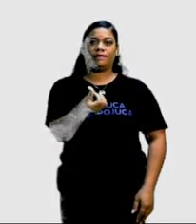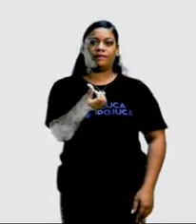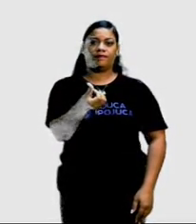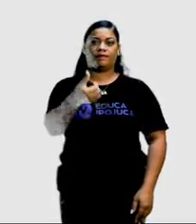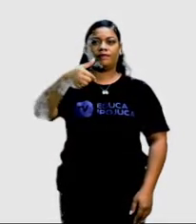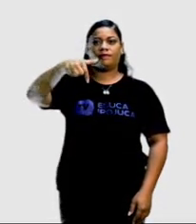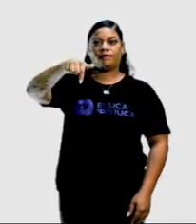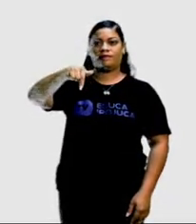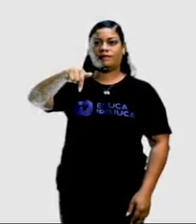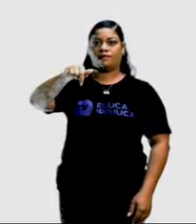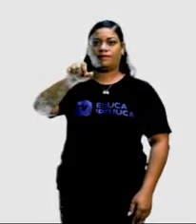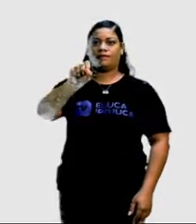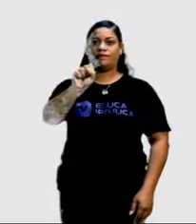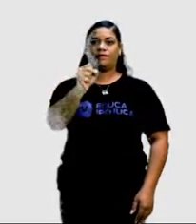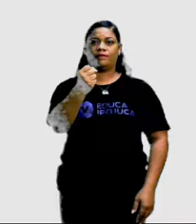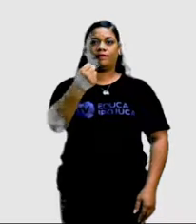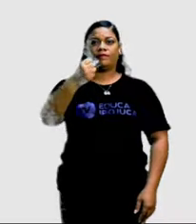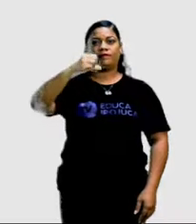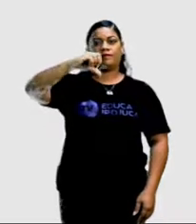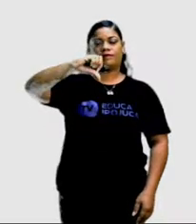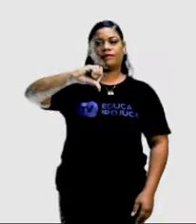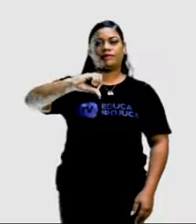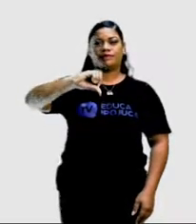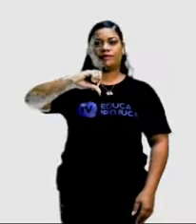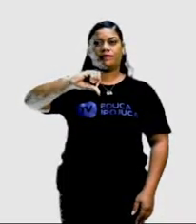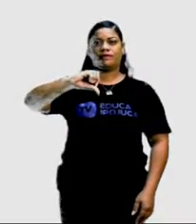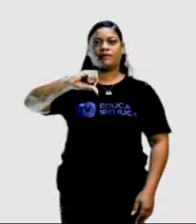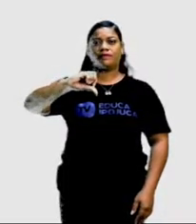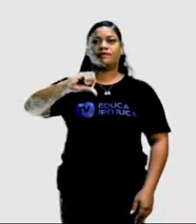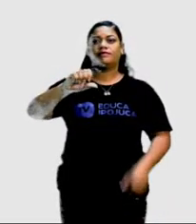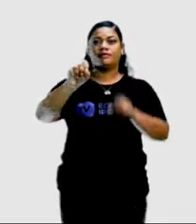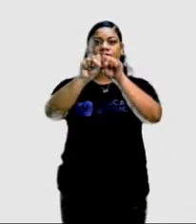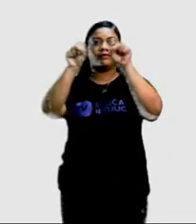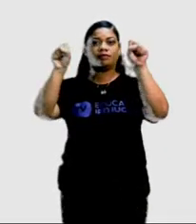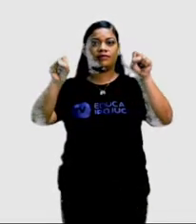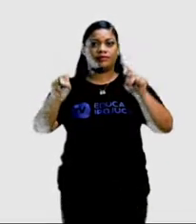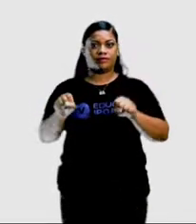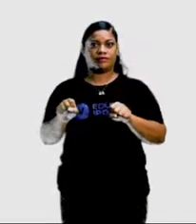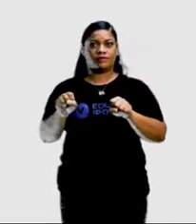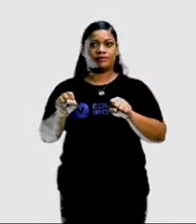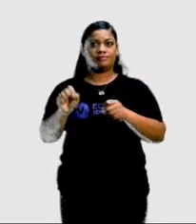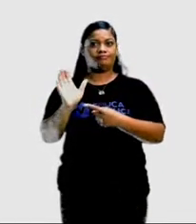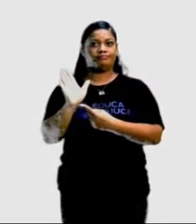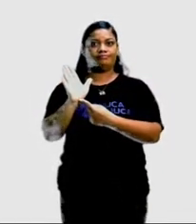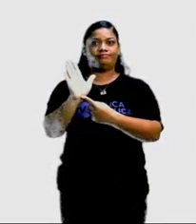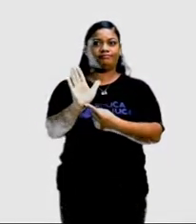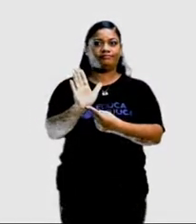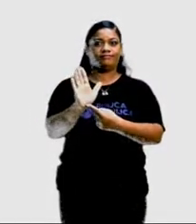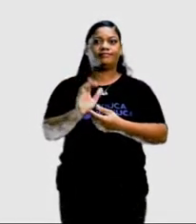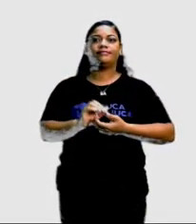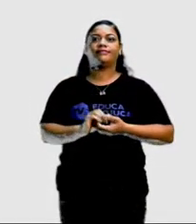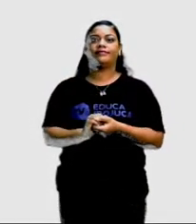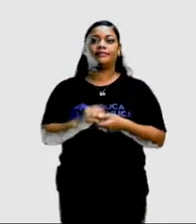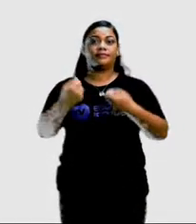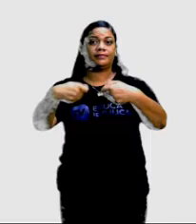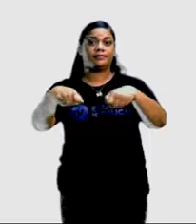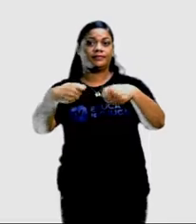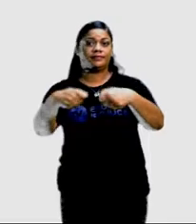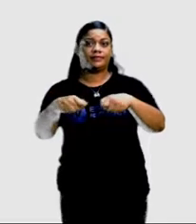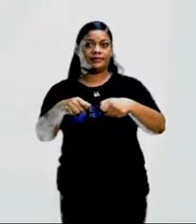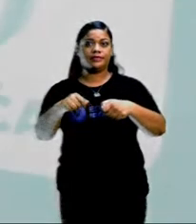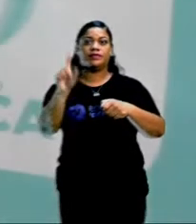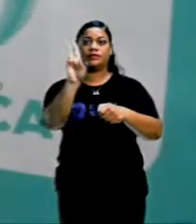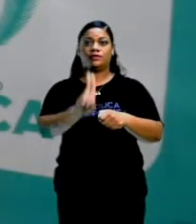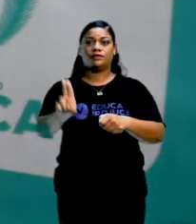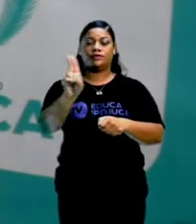6, 7, 8 e 9, é um sistema posicional. Por isso a necessidade do